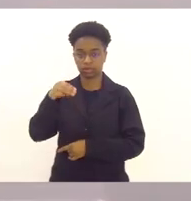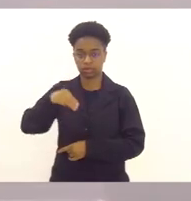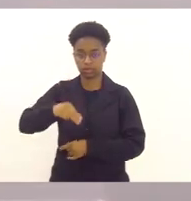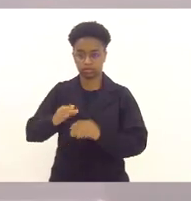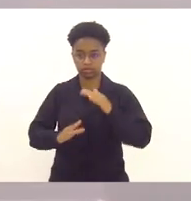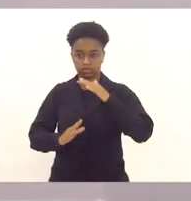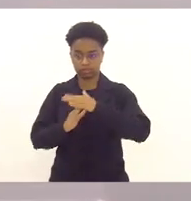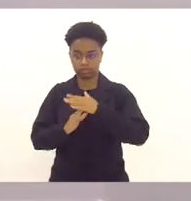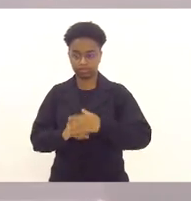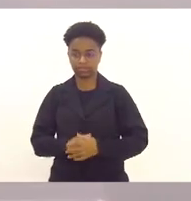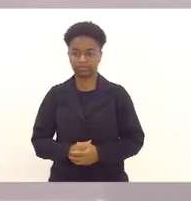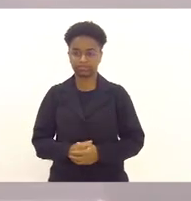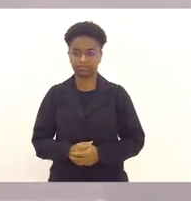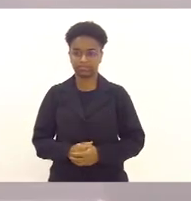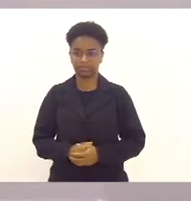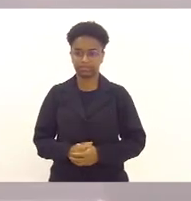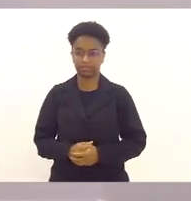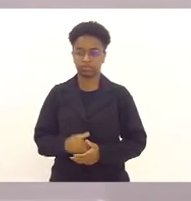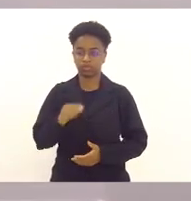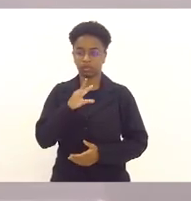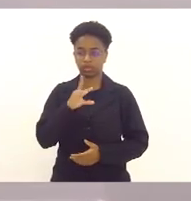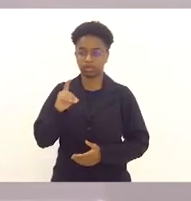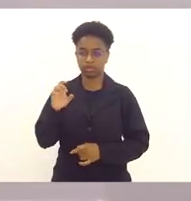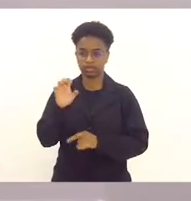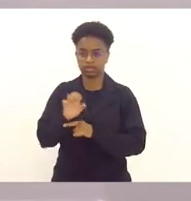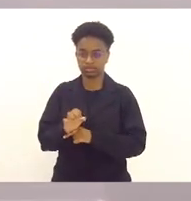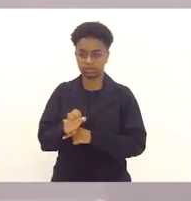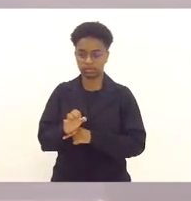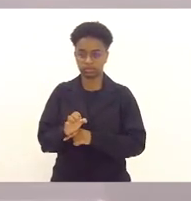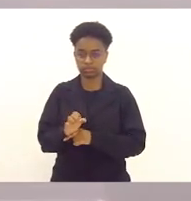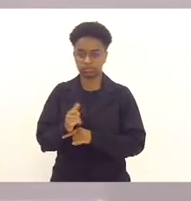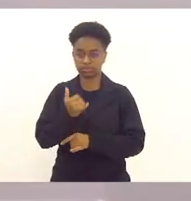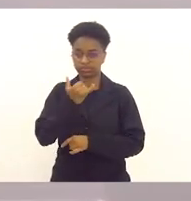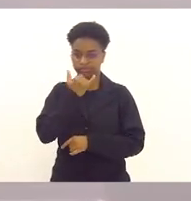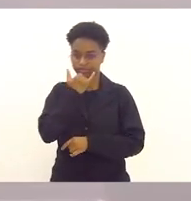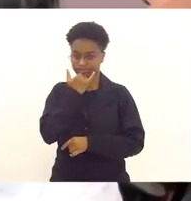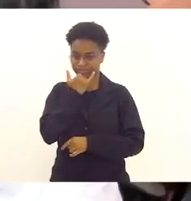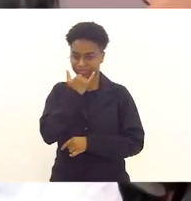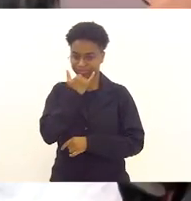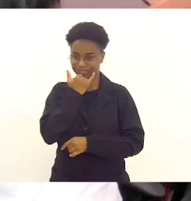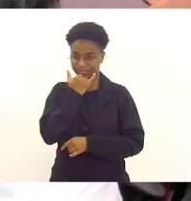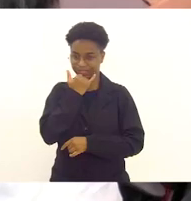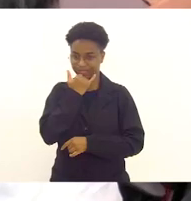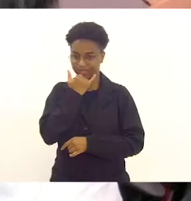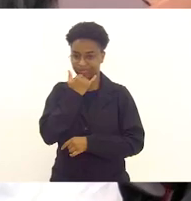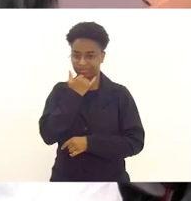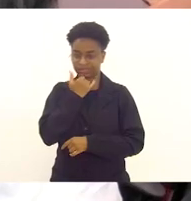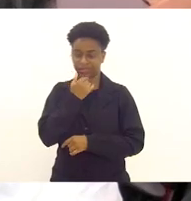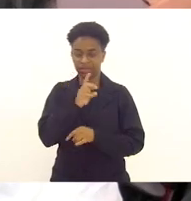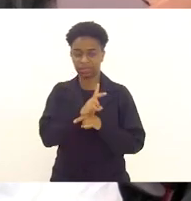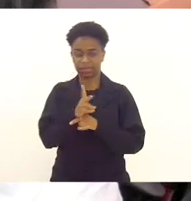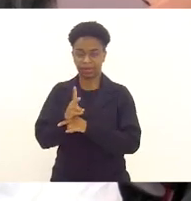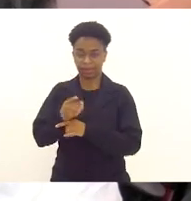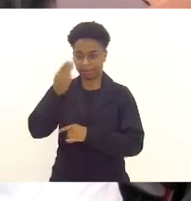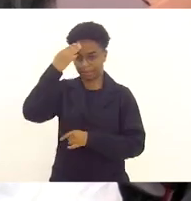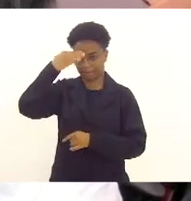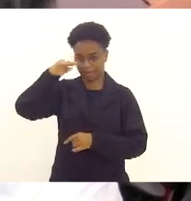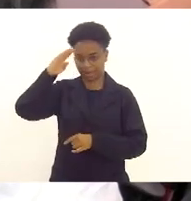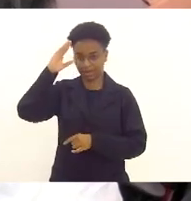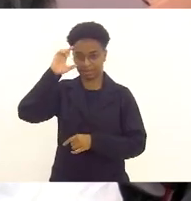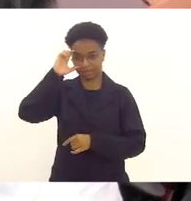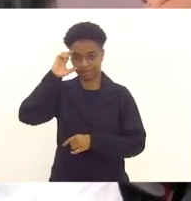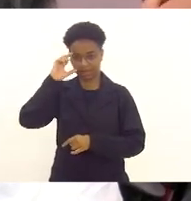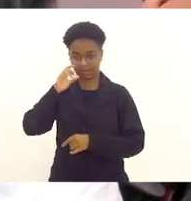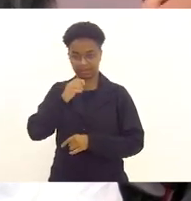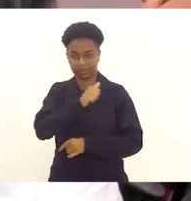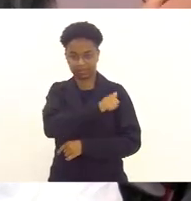é coordenadora estadual estadual estava Maria da Penha no estado todo Obrigada